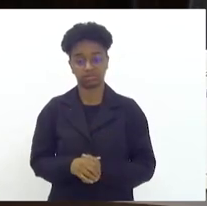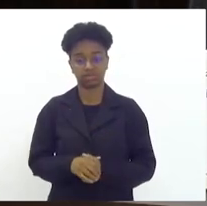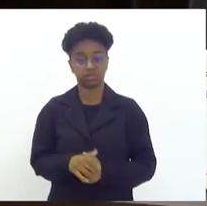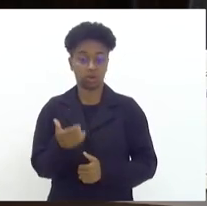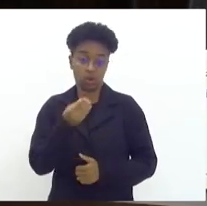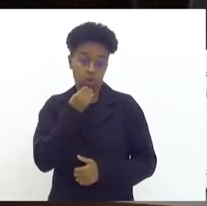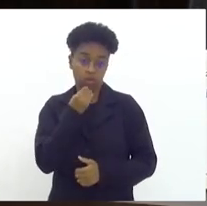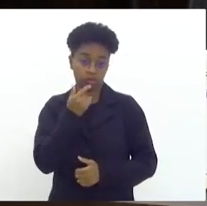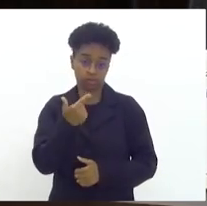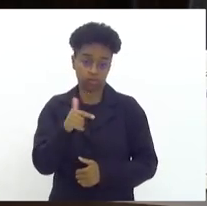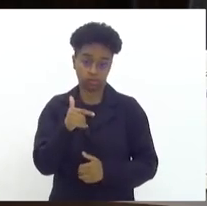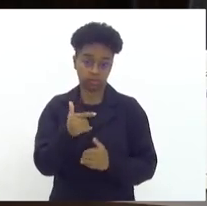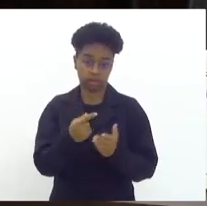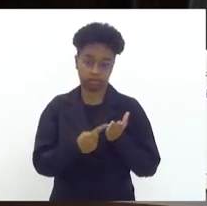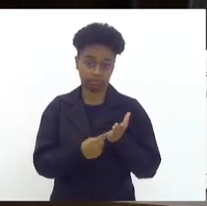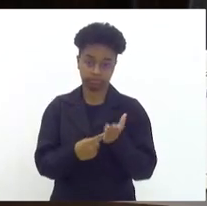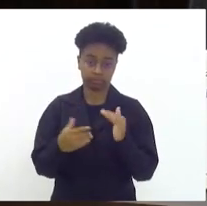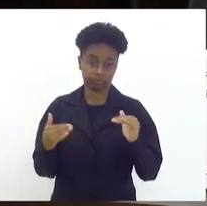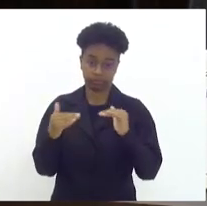obviamente